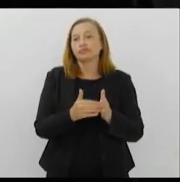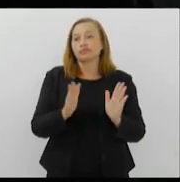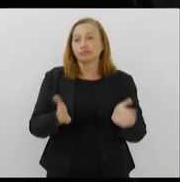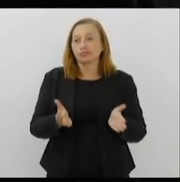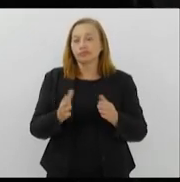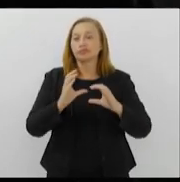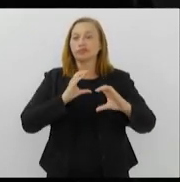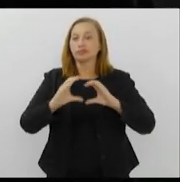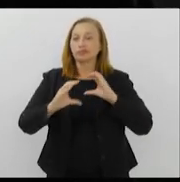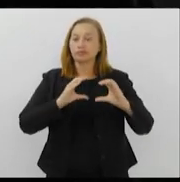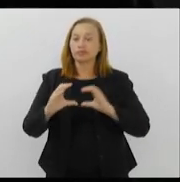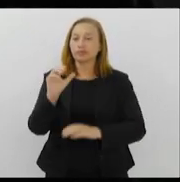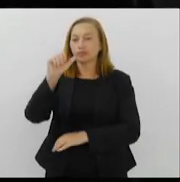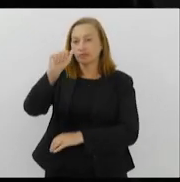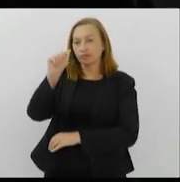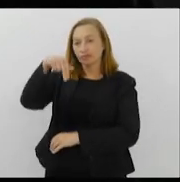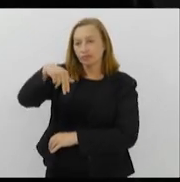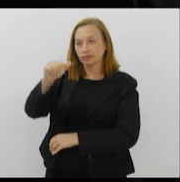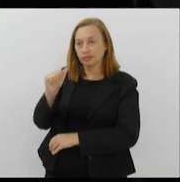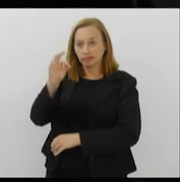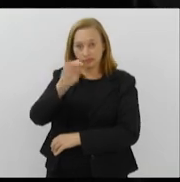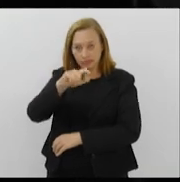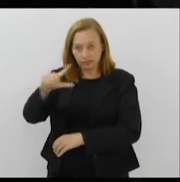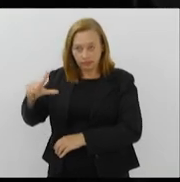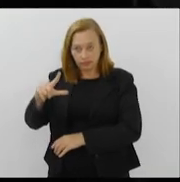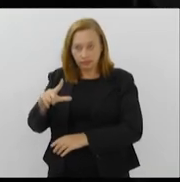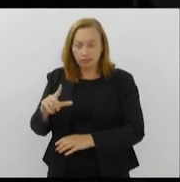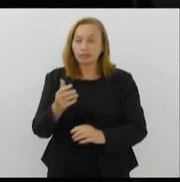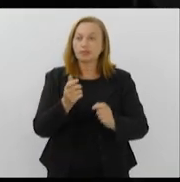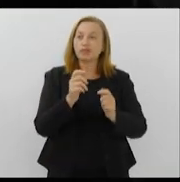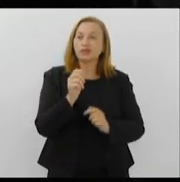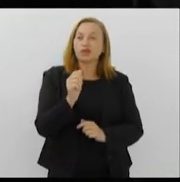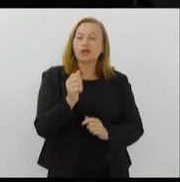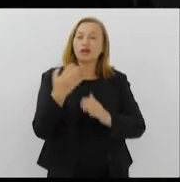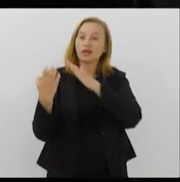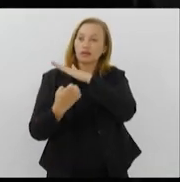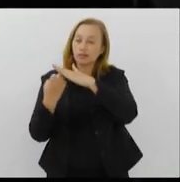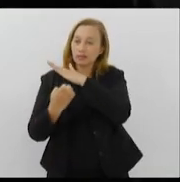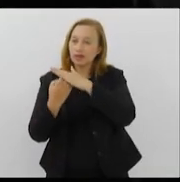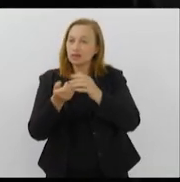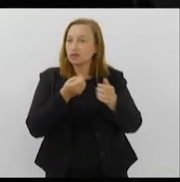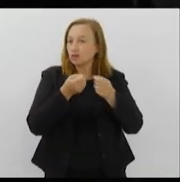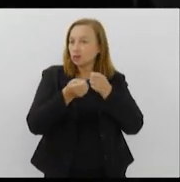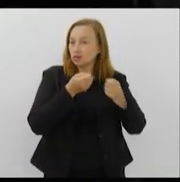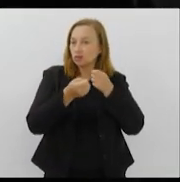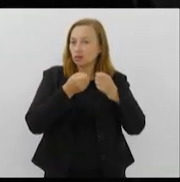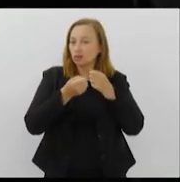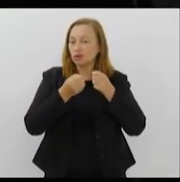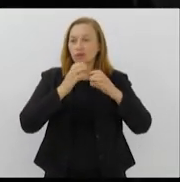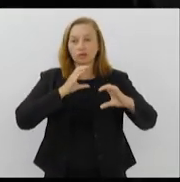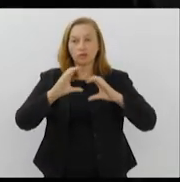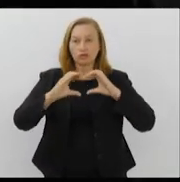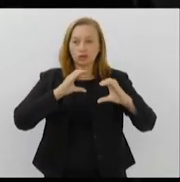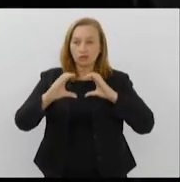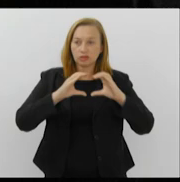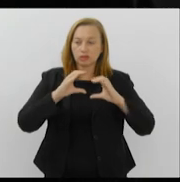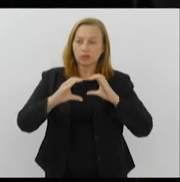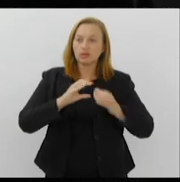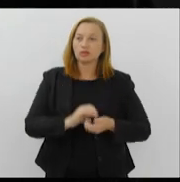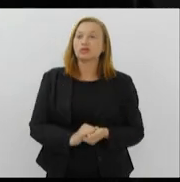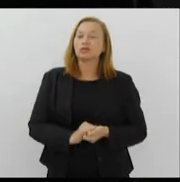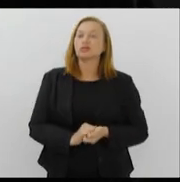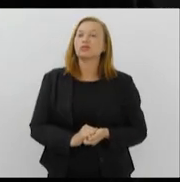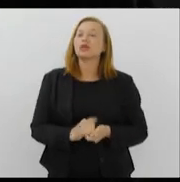com a Anatel, que é a agência reguladora, né, do sistema de comunicação, que vem me